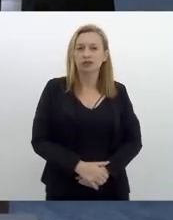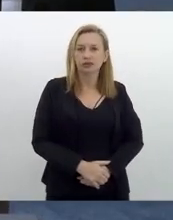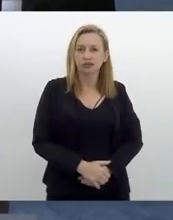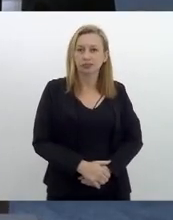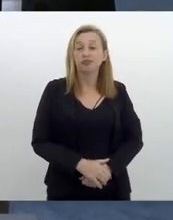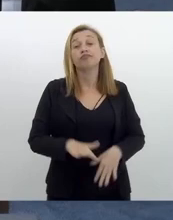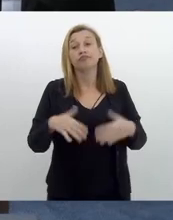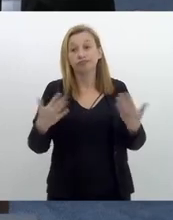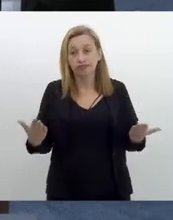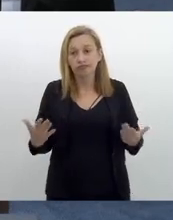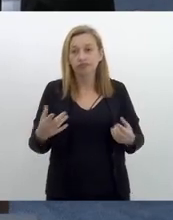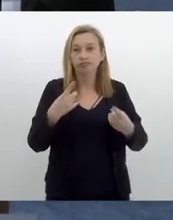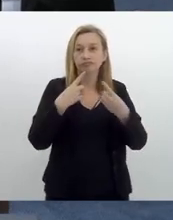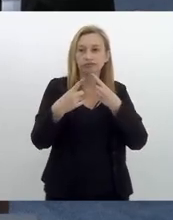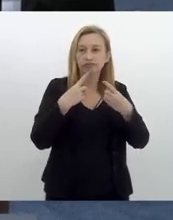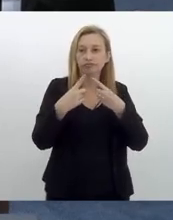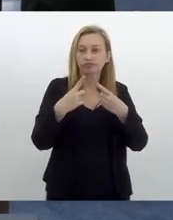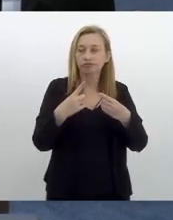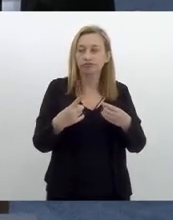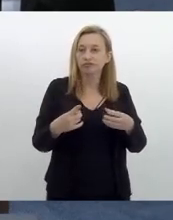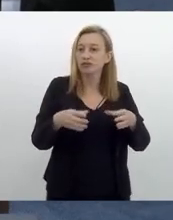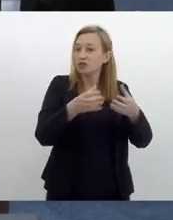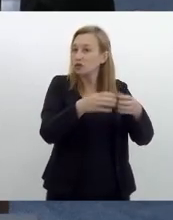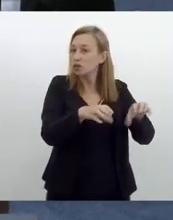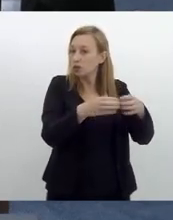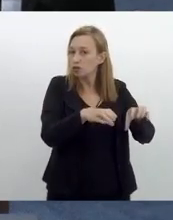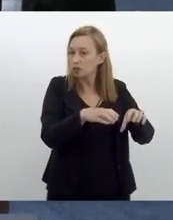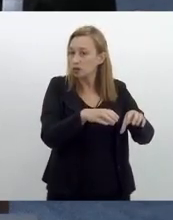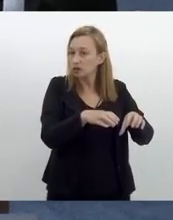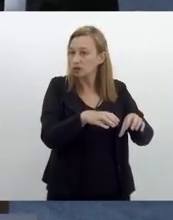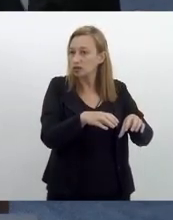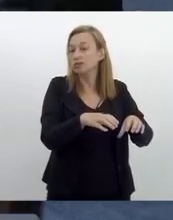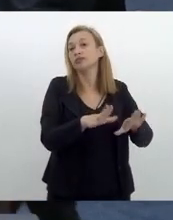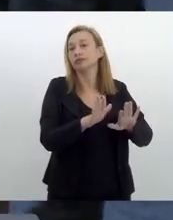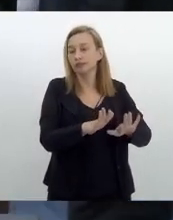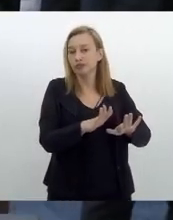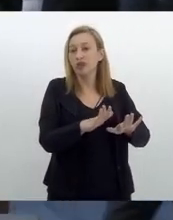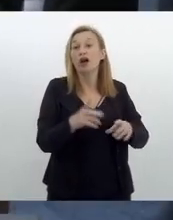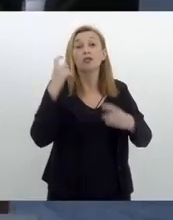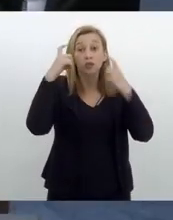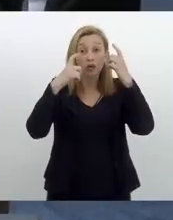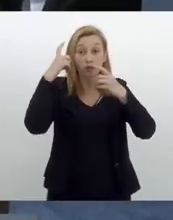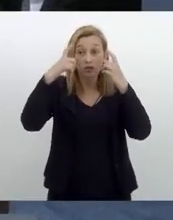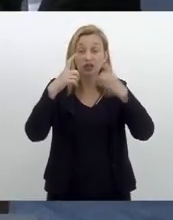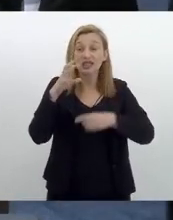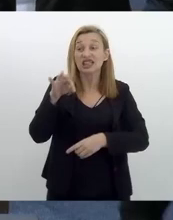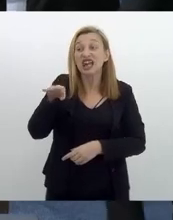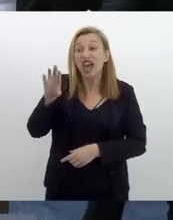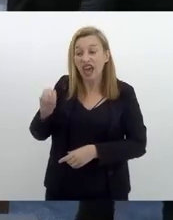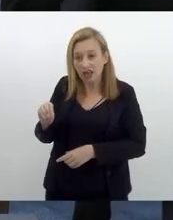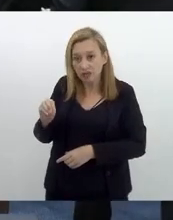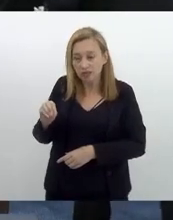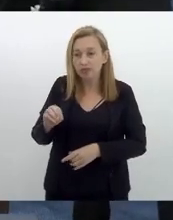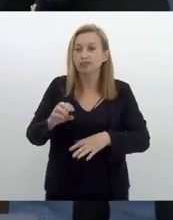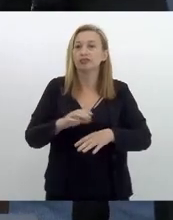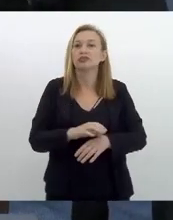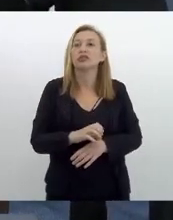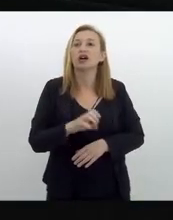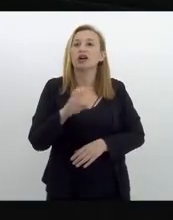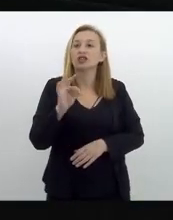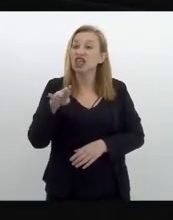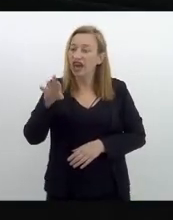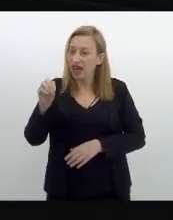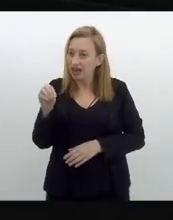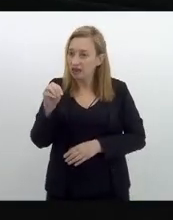Então, a discussão não está sobre o concurso, porque o concurso está na ressalva, a preocupação é com o triênio. Com relação ao triênio,